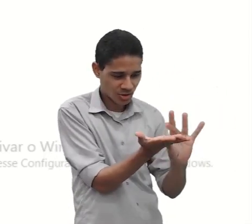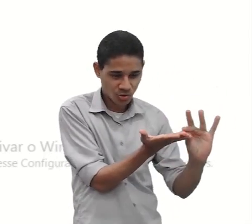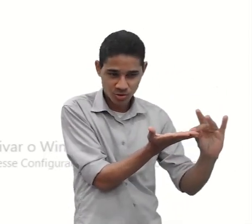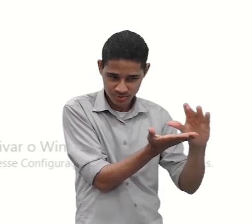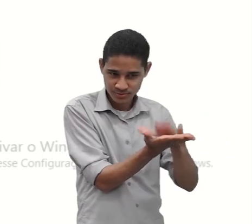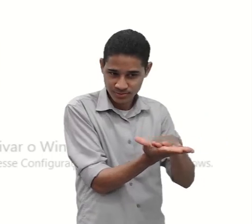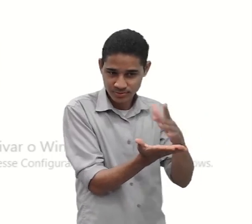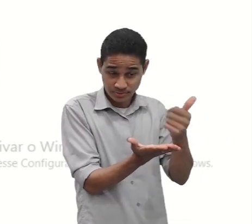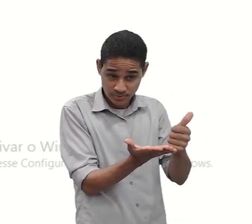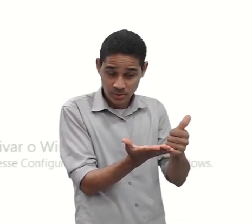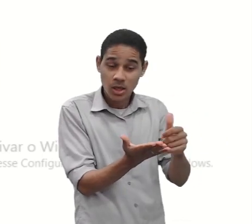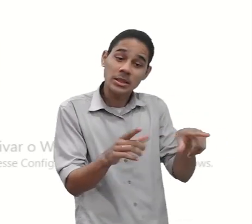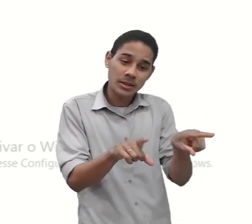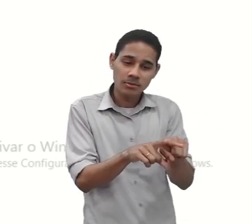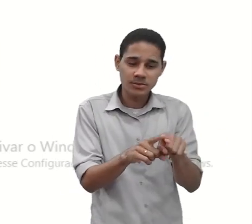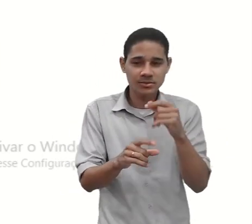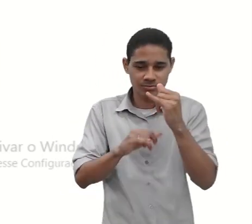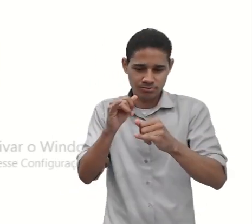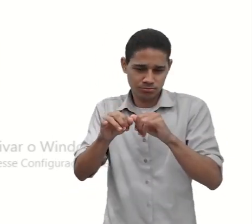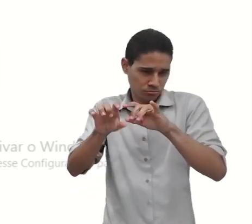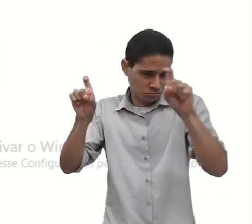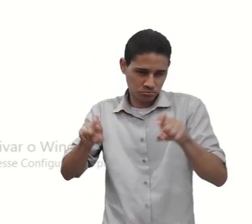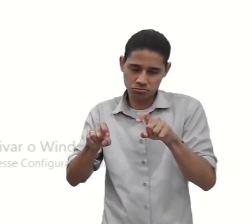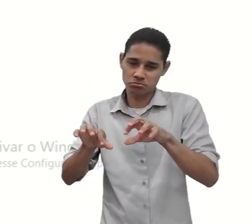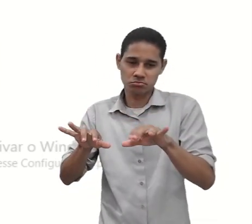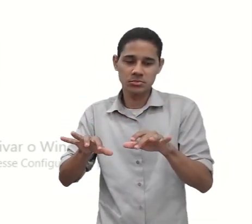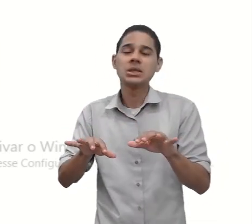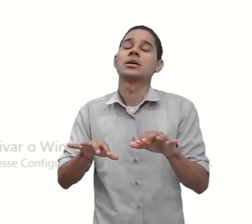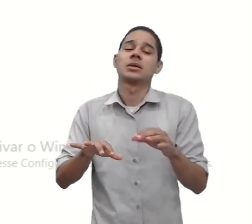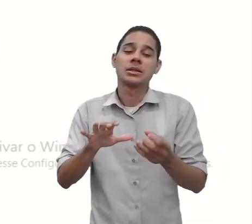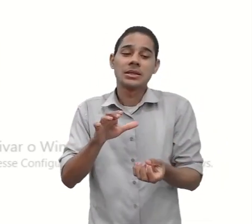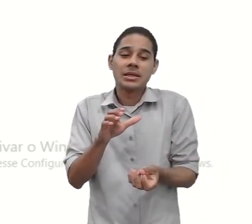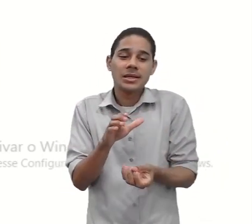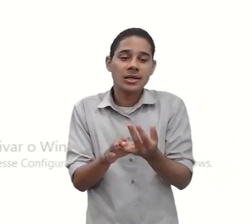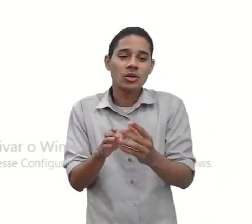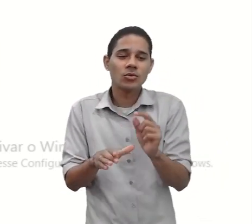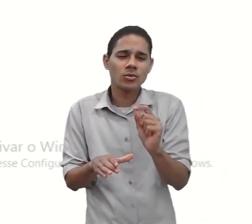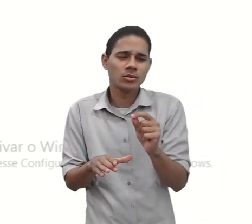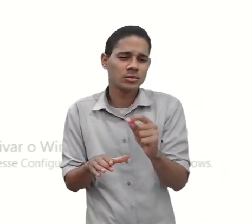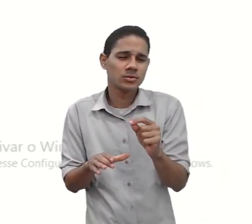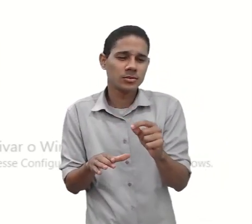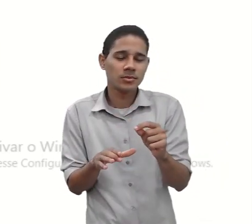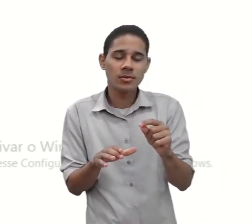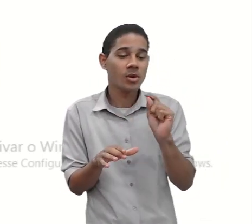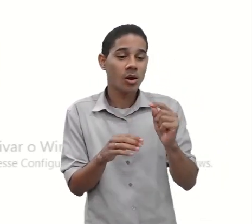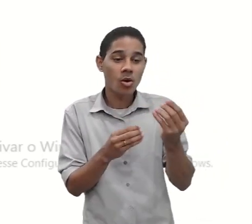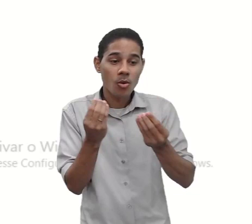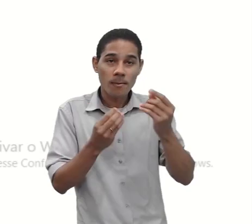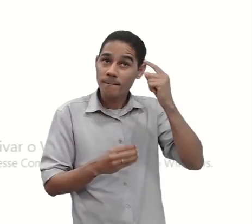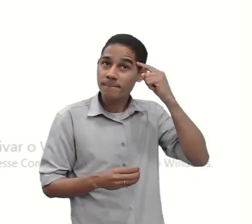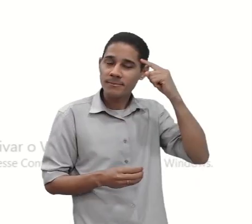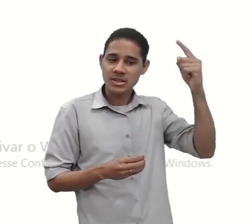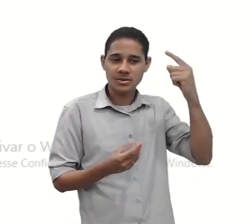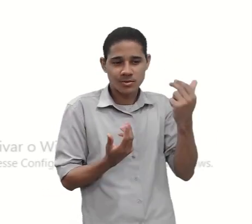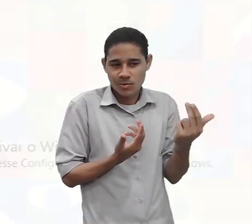outro, e digitalmente foi desenvolvido pensando nessa